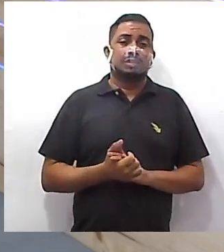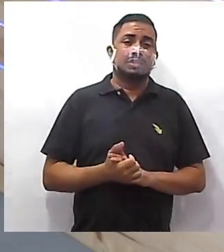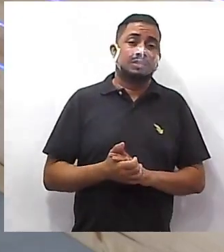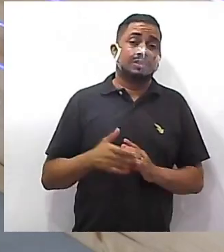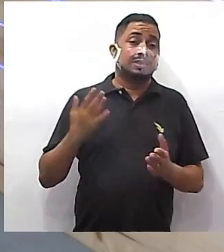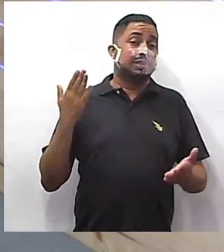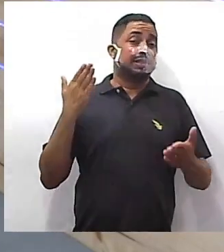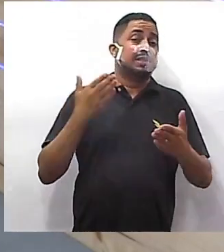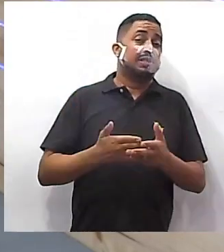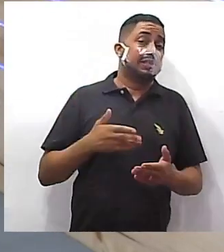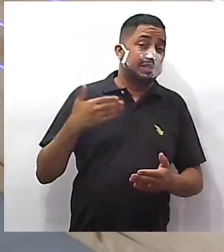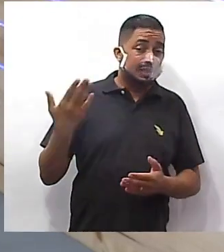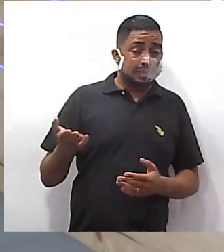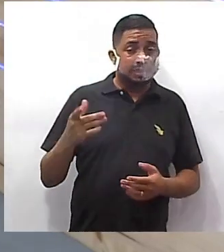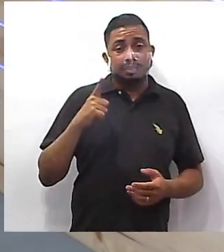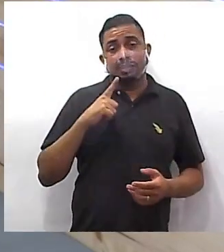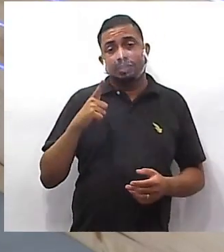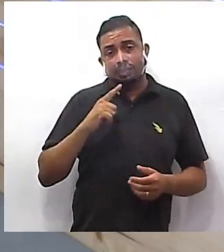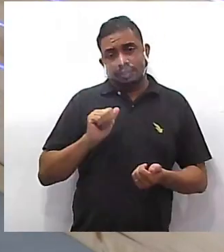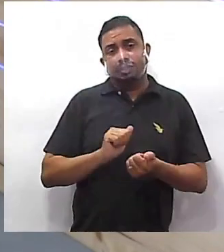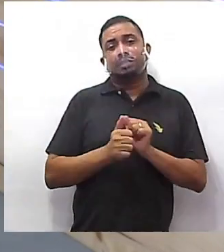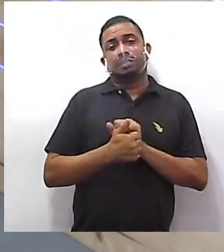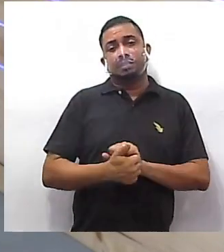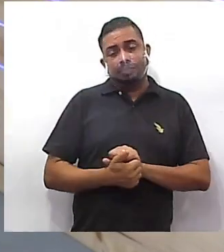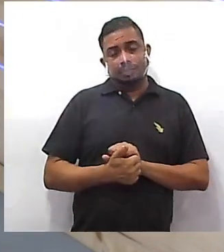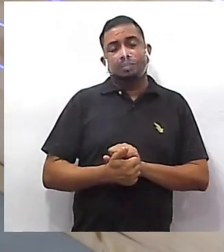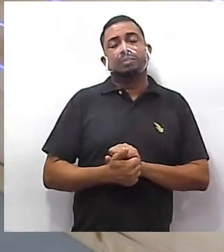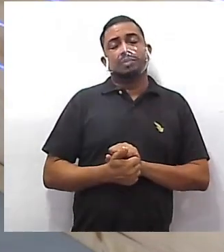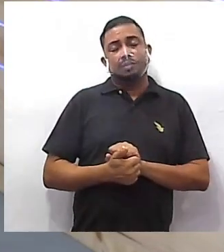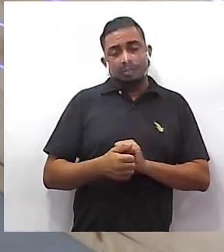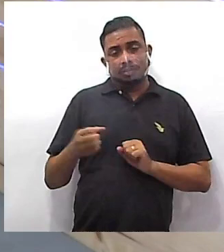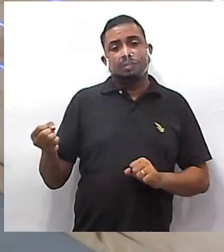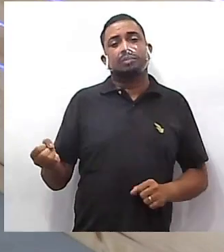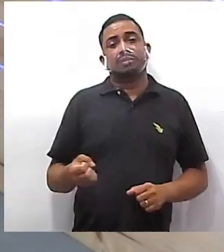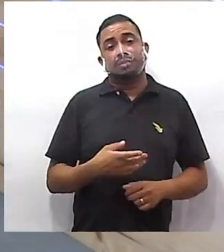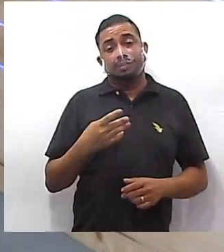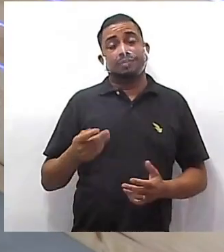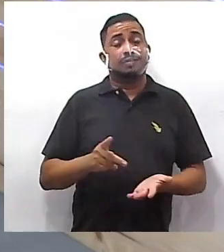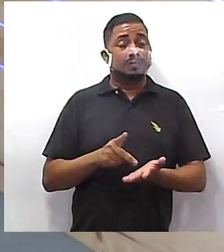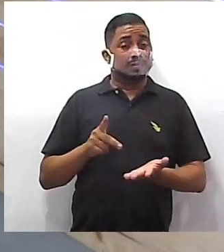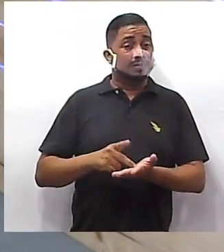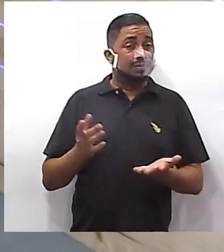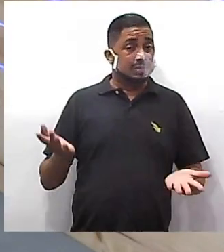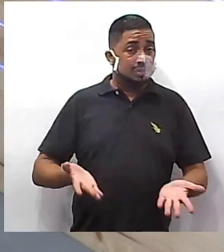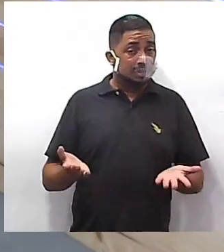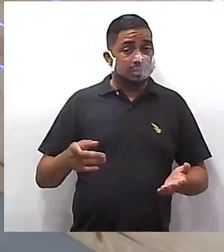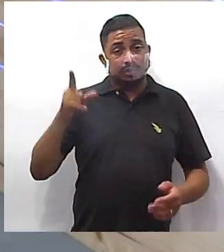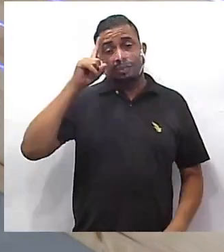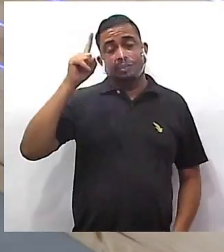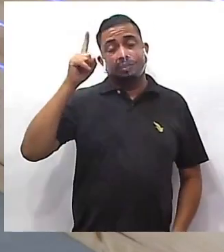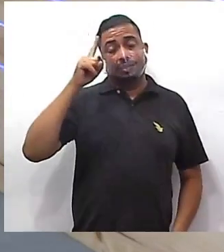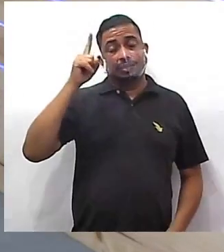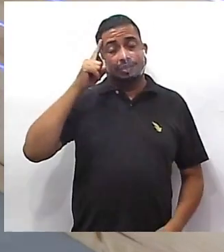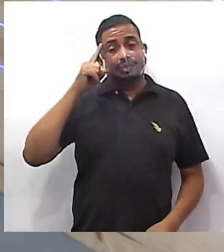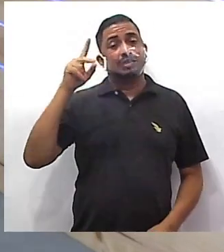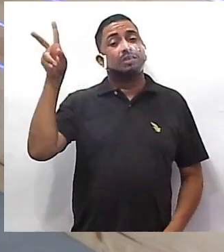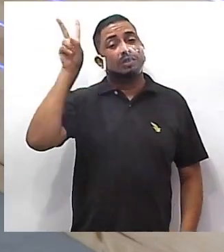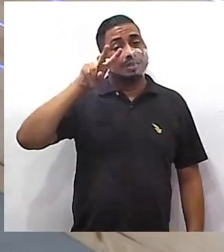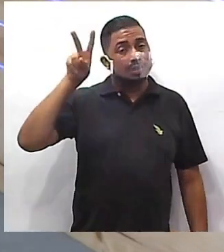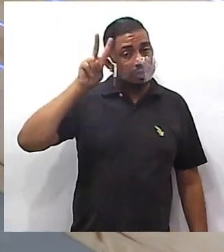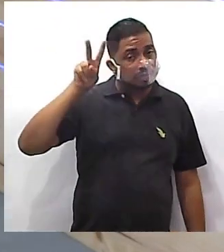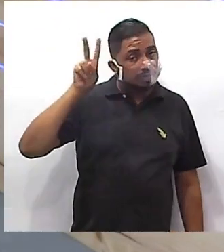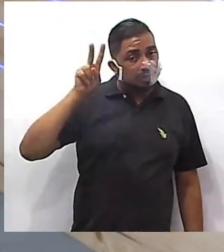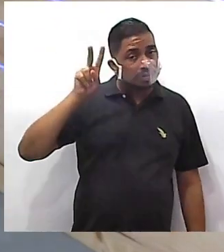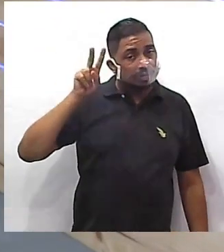até lá, nós vamos ter que se adaptar à nossa realidade, ao nosso dia a dia. Lembre-se, a